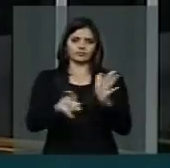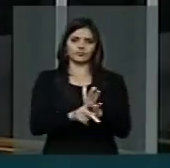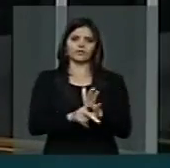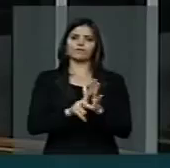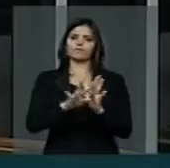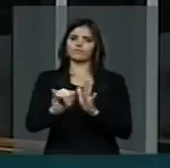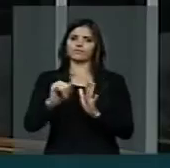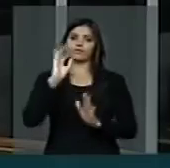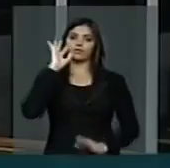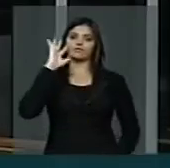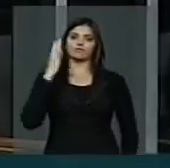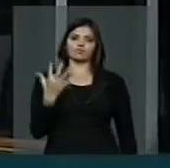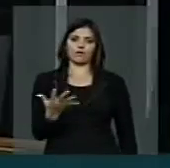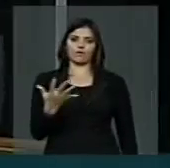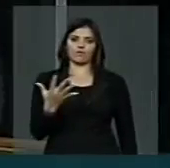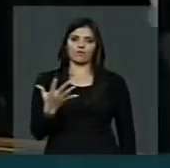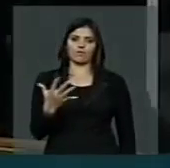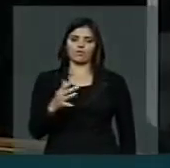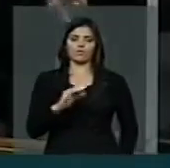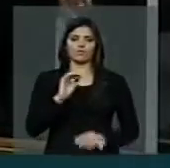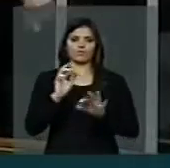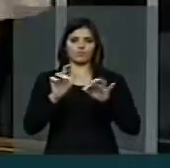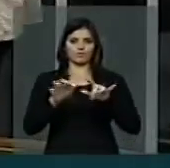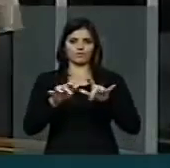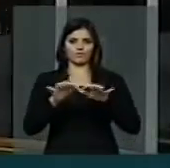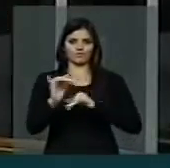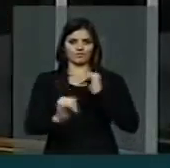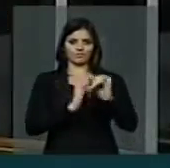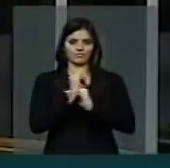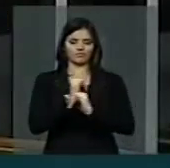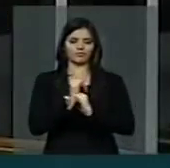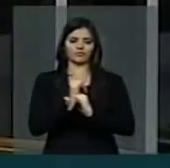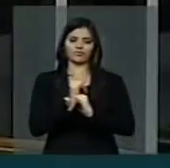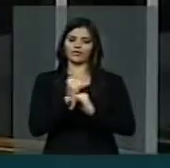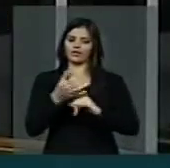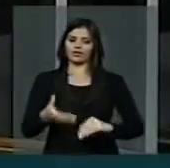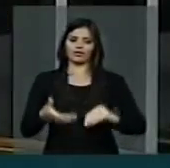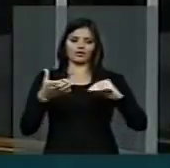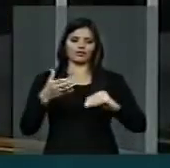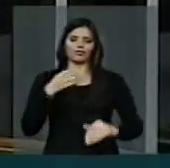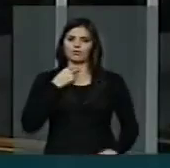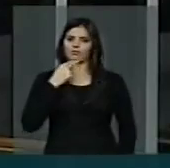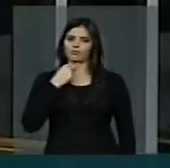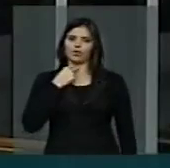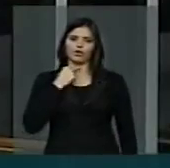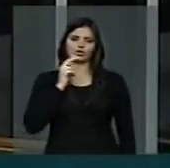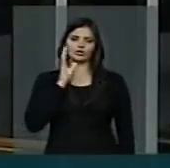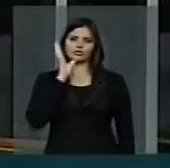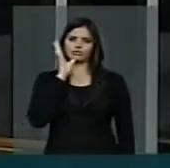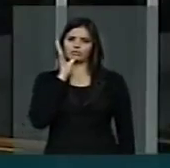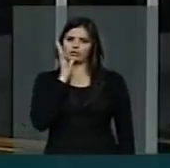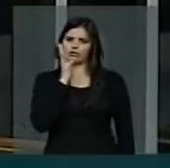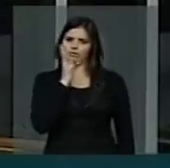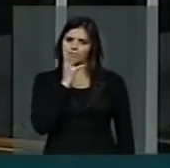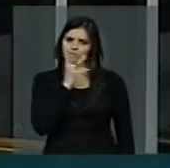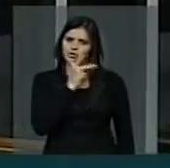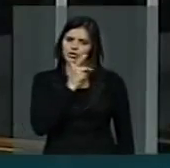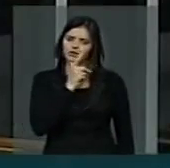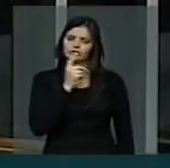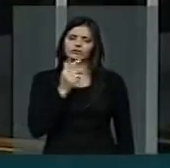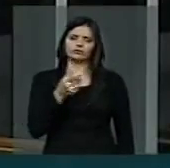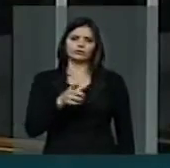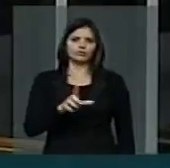tomada de decisões. No mundo digital, o parlamento não pode continuar analógico, demorado, lento